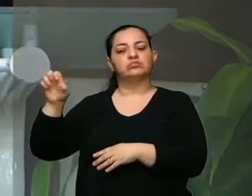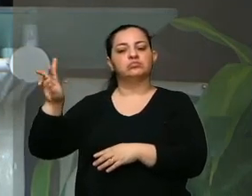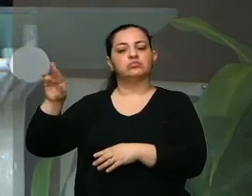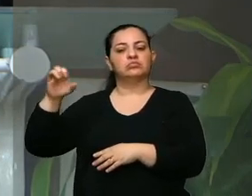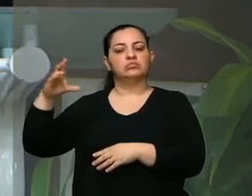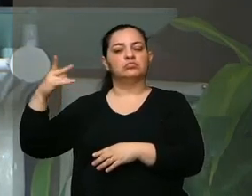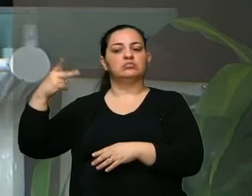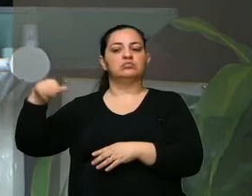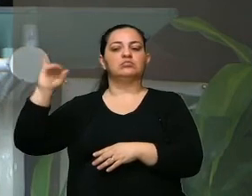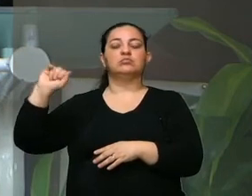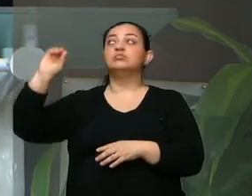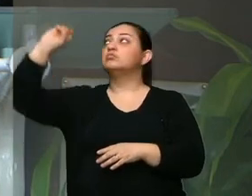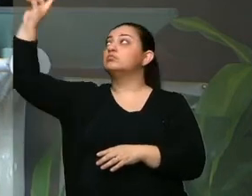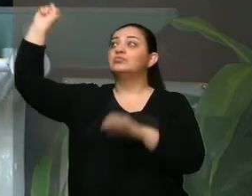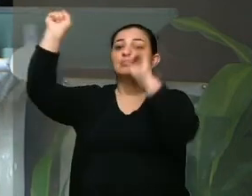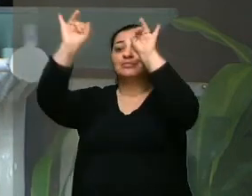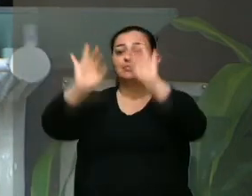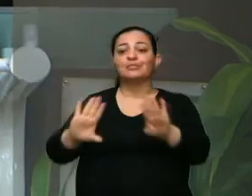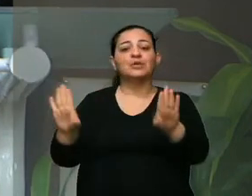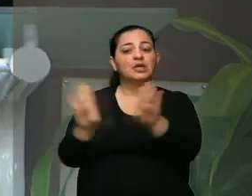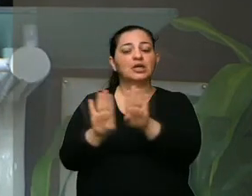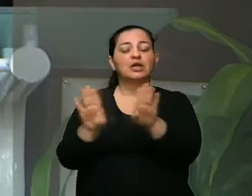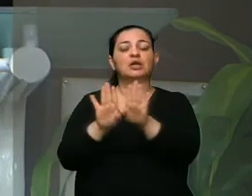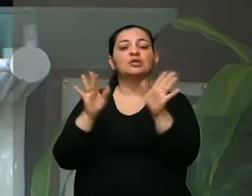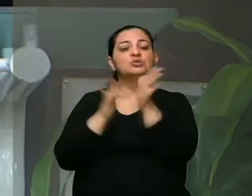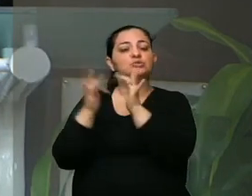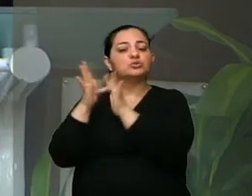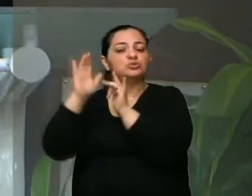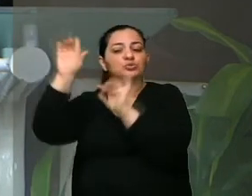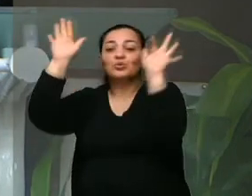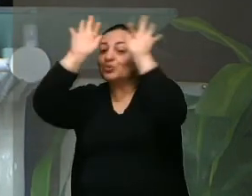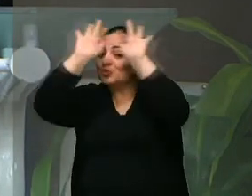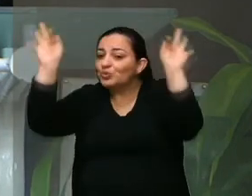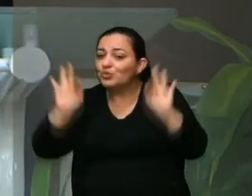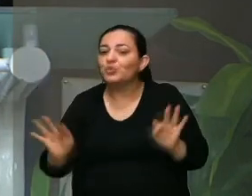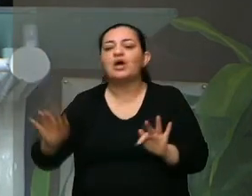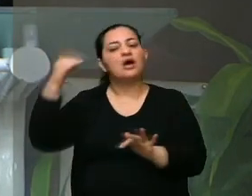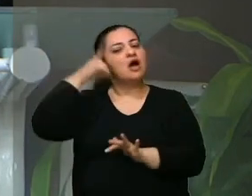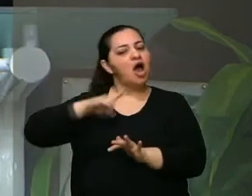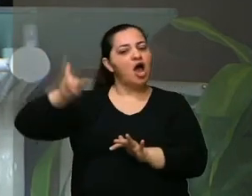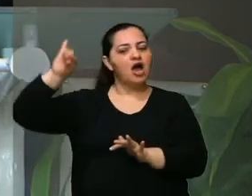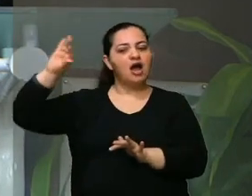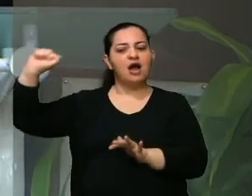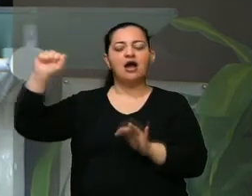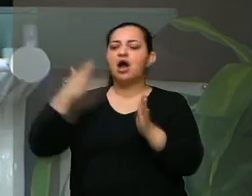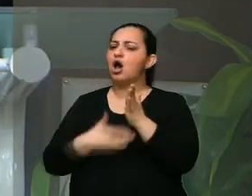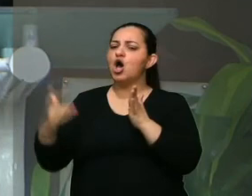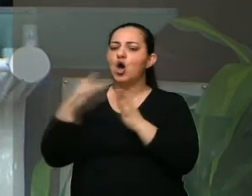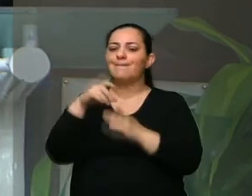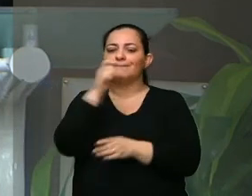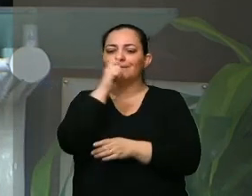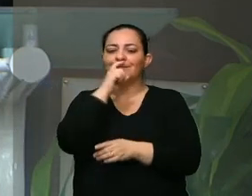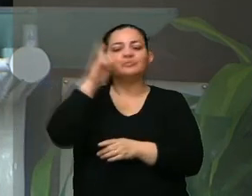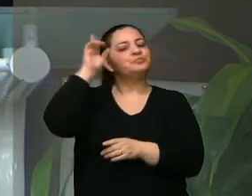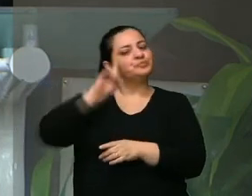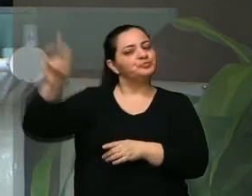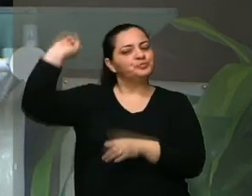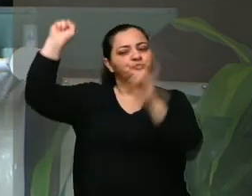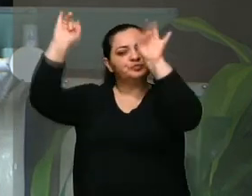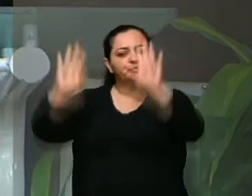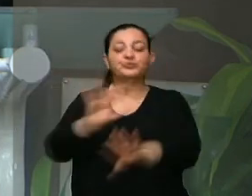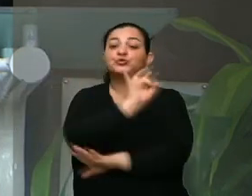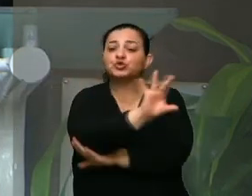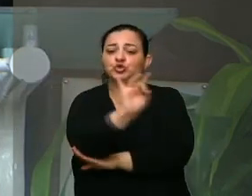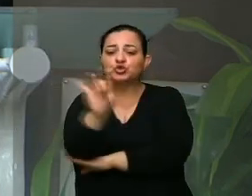nome de jesus e também um feliz dia dos pais a todos os pais é que deus abençoe cada um de